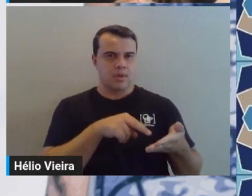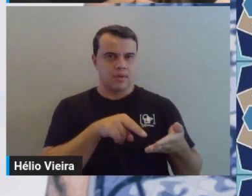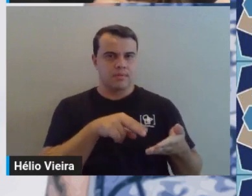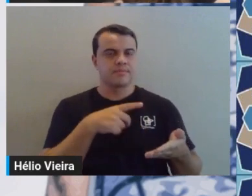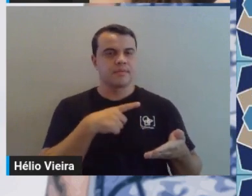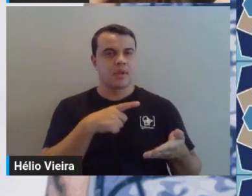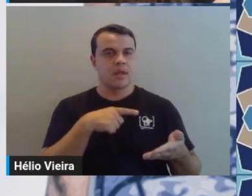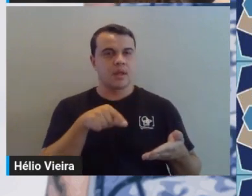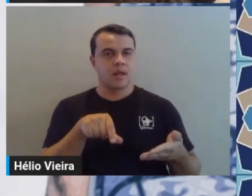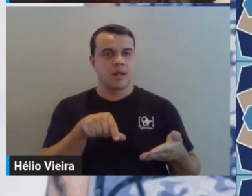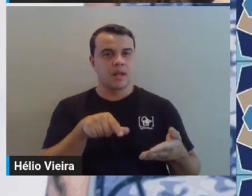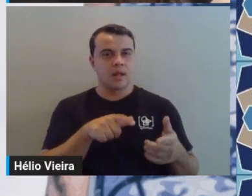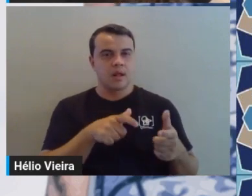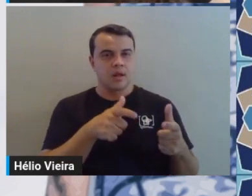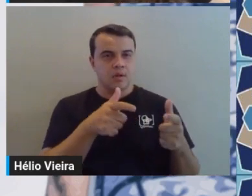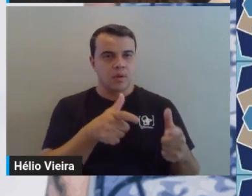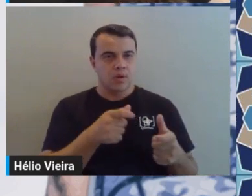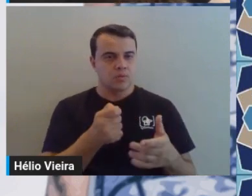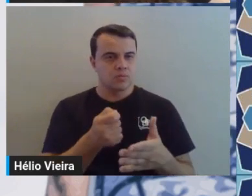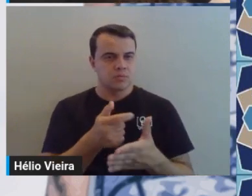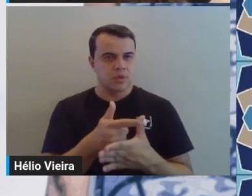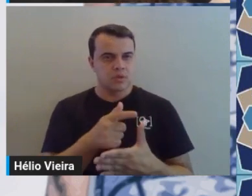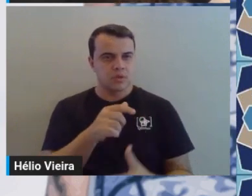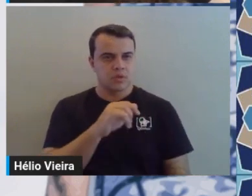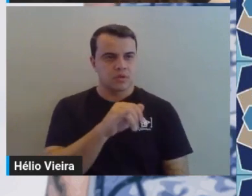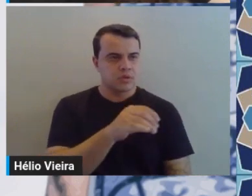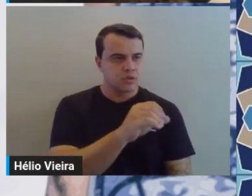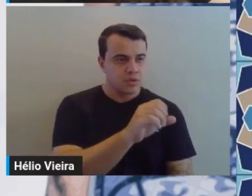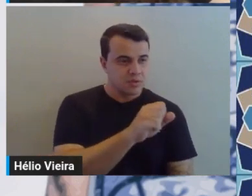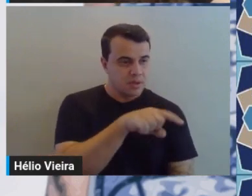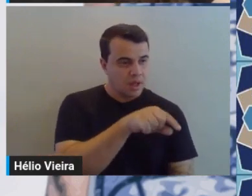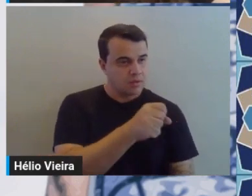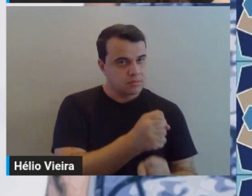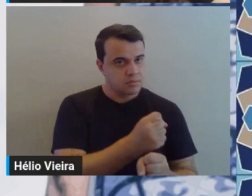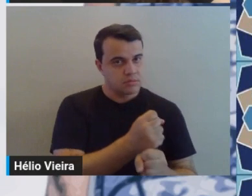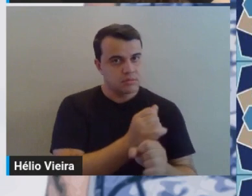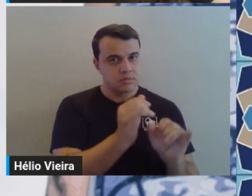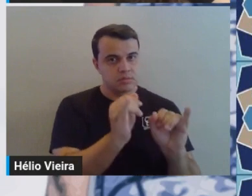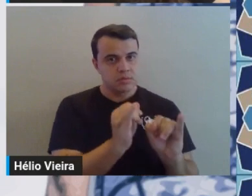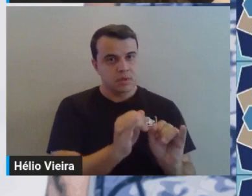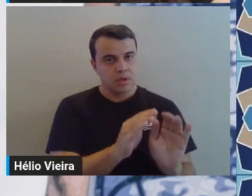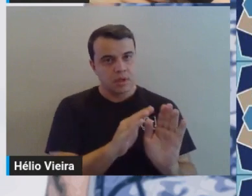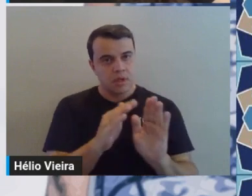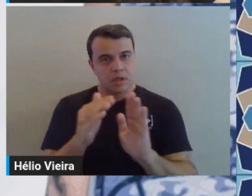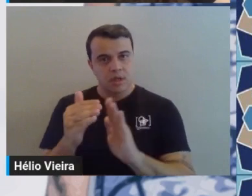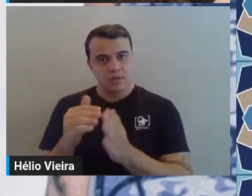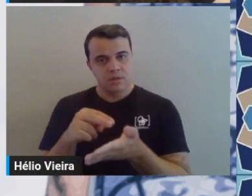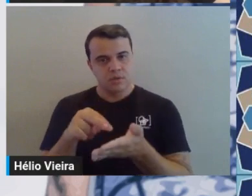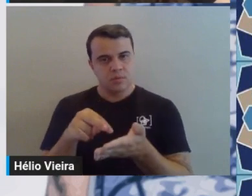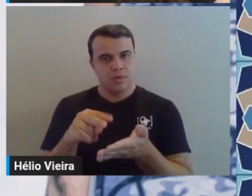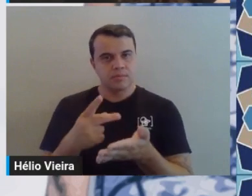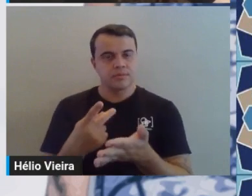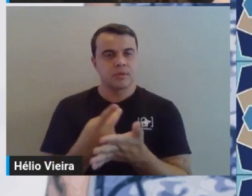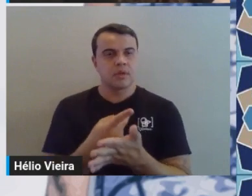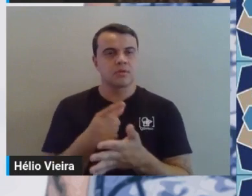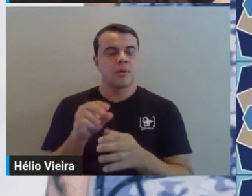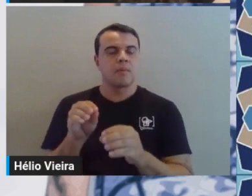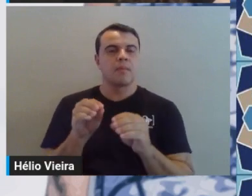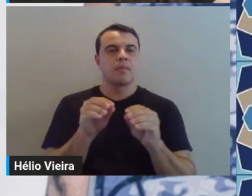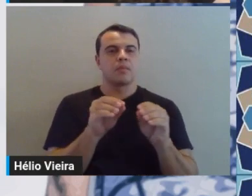ela foi uma encomenda para o José Pedrosa, seria para a Casa do Baile, mas ela acaba indo